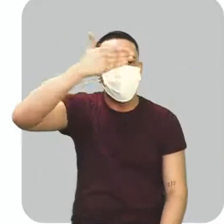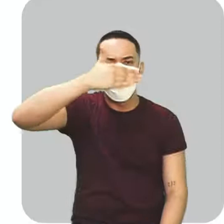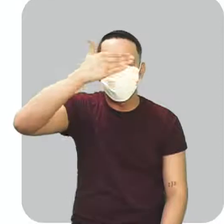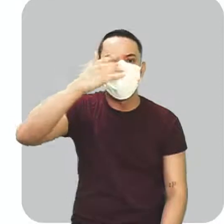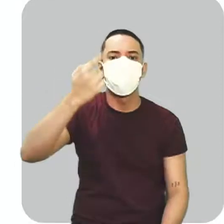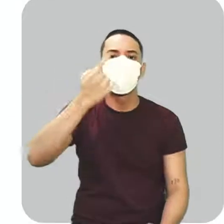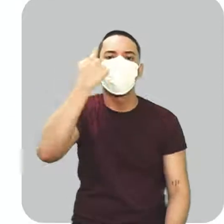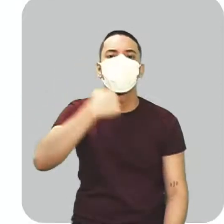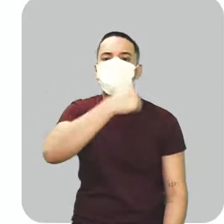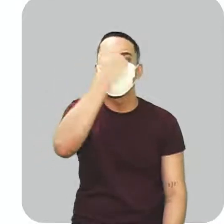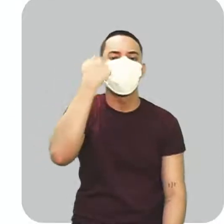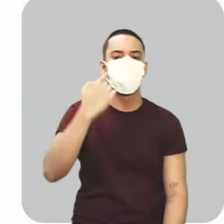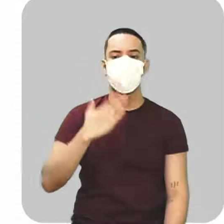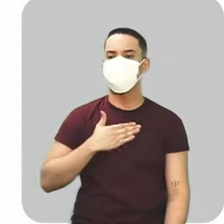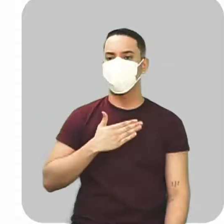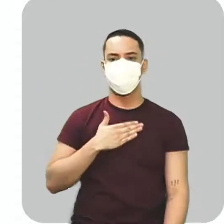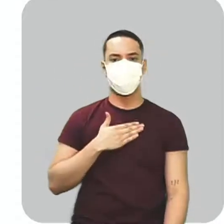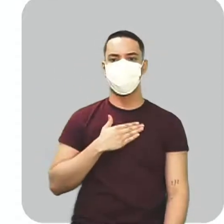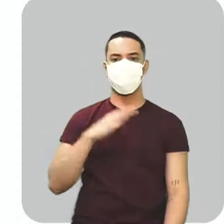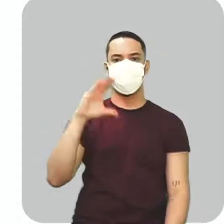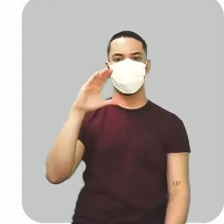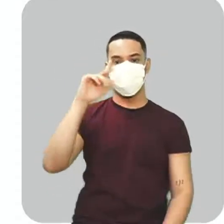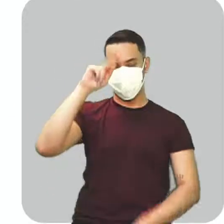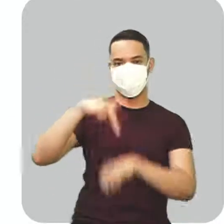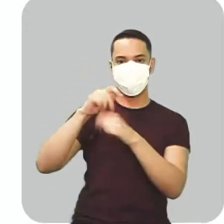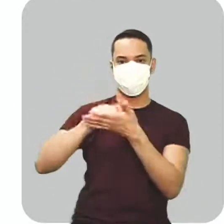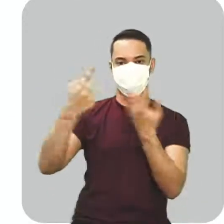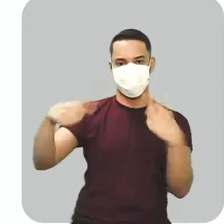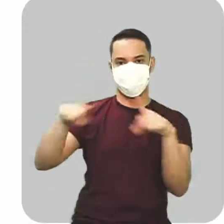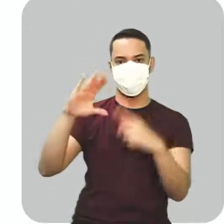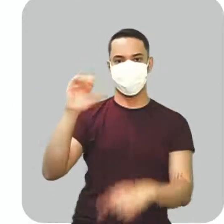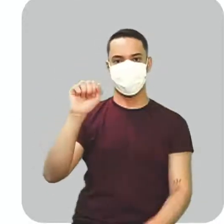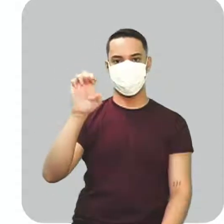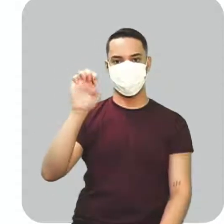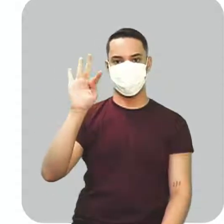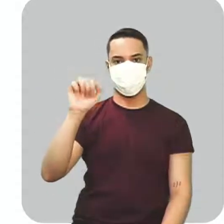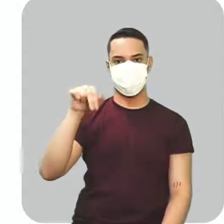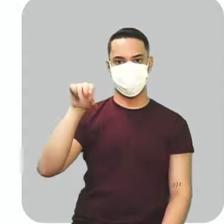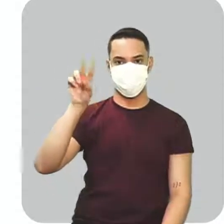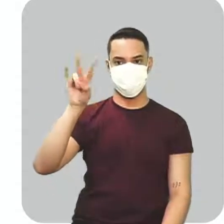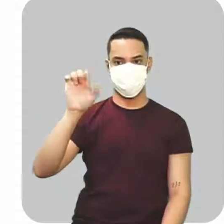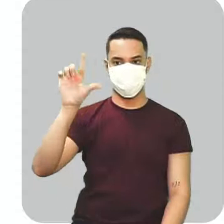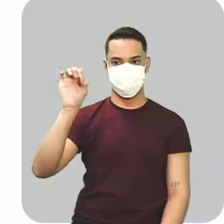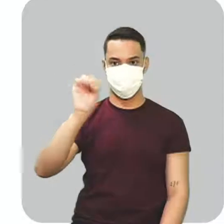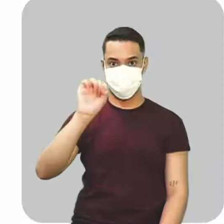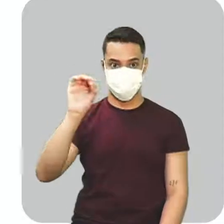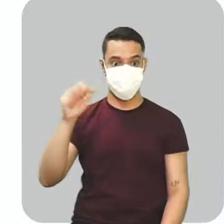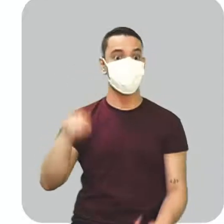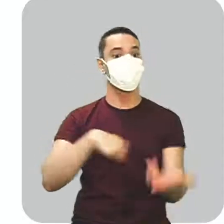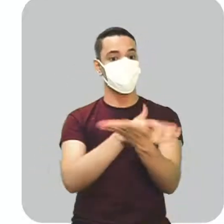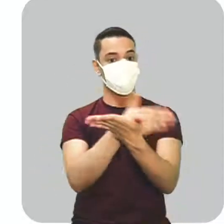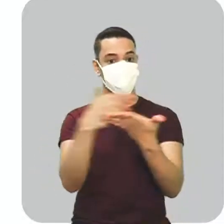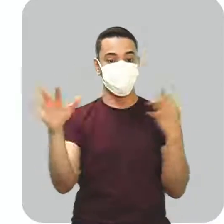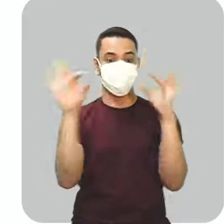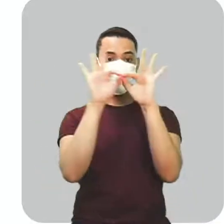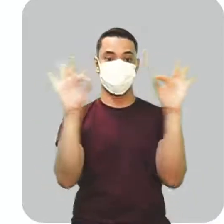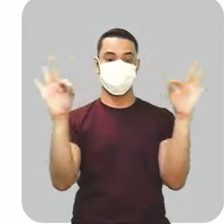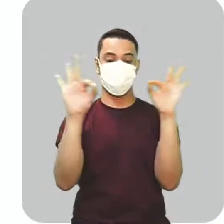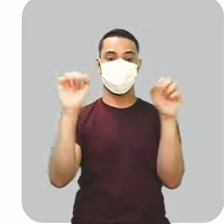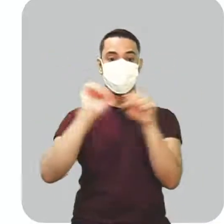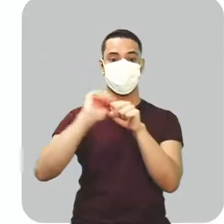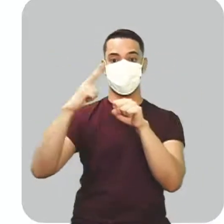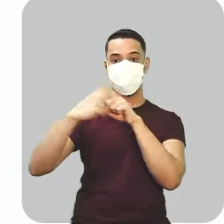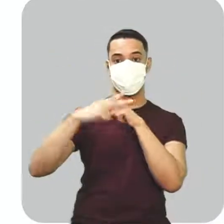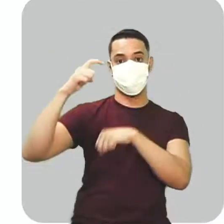meu rosto. Caetano Veloso. A primeira oração aí começou pela oração subordinada